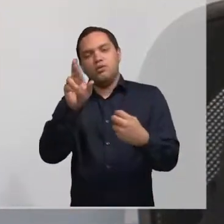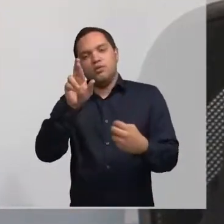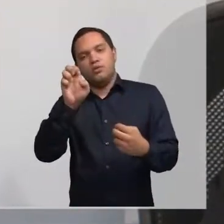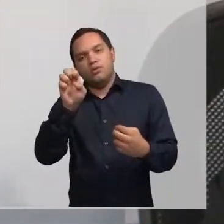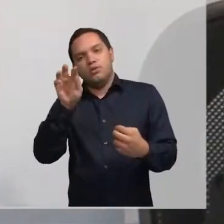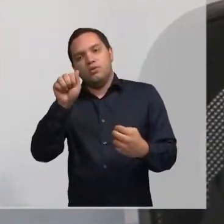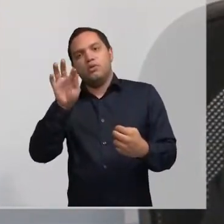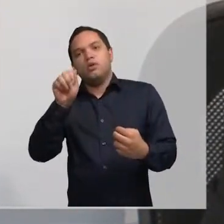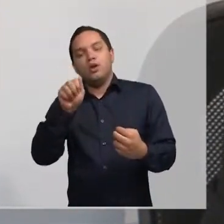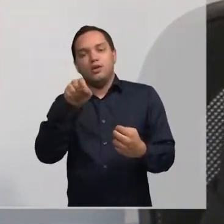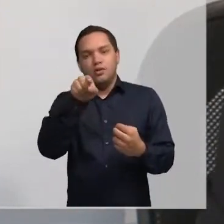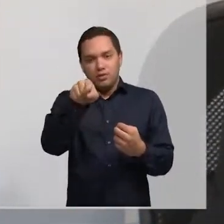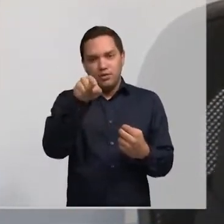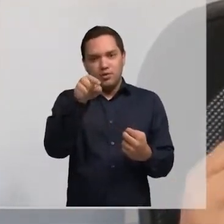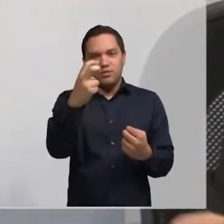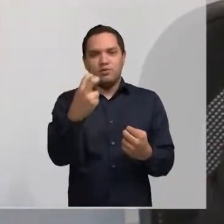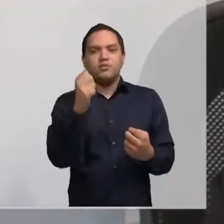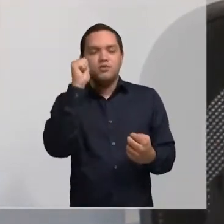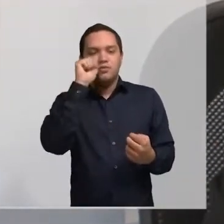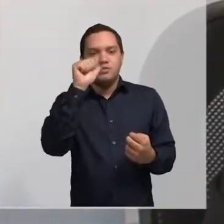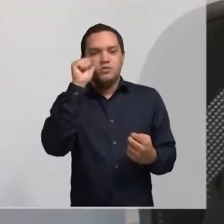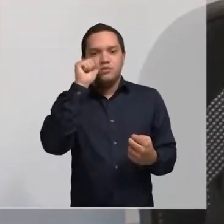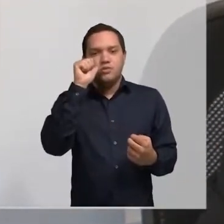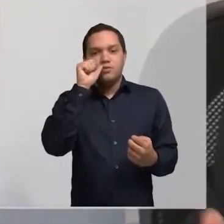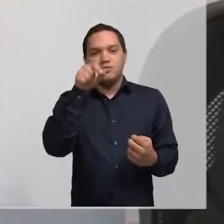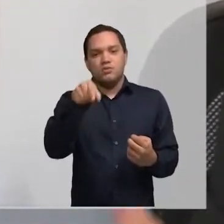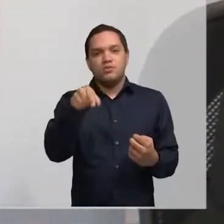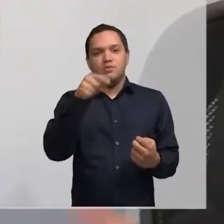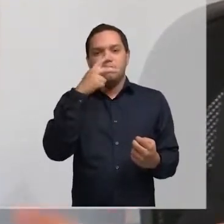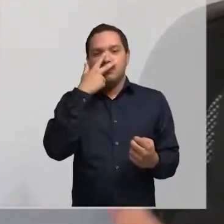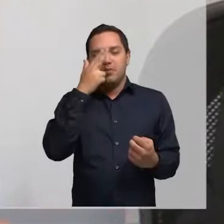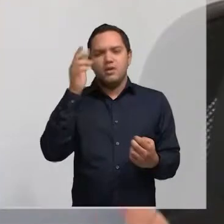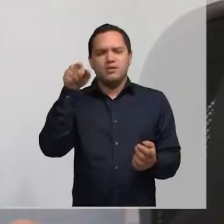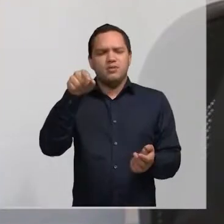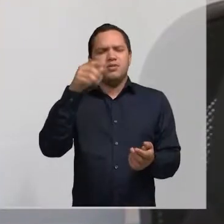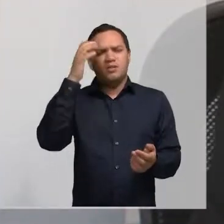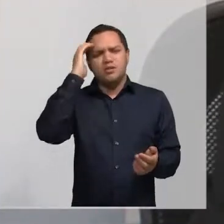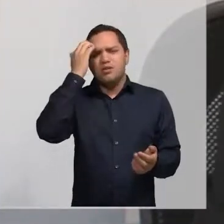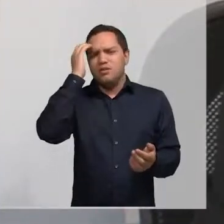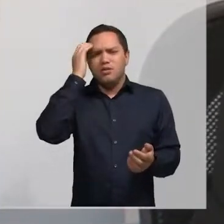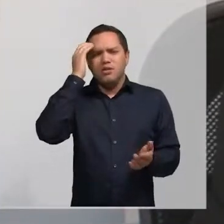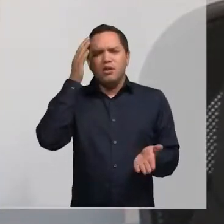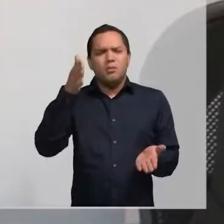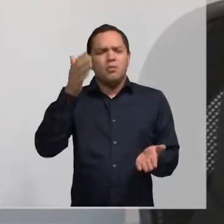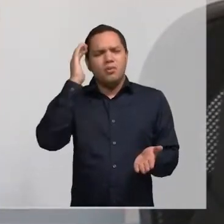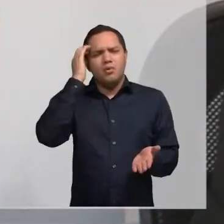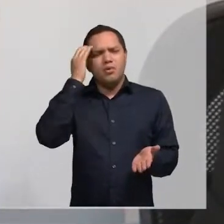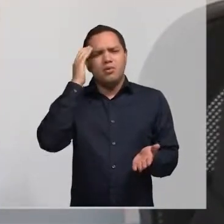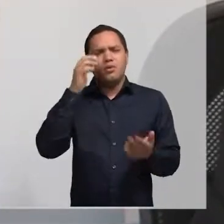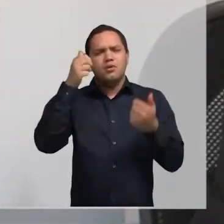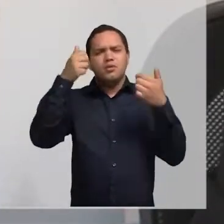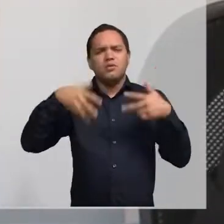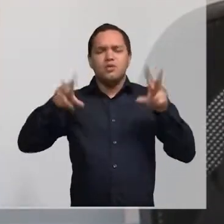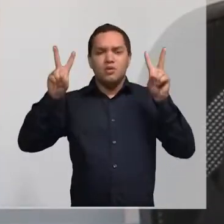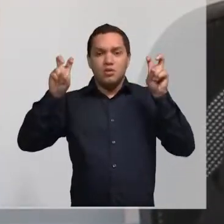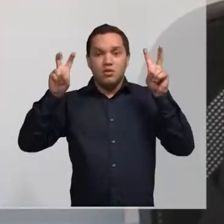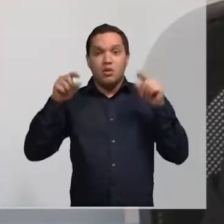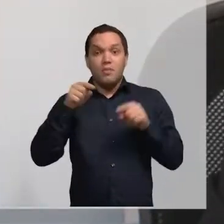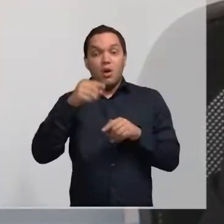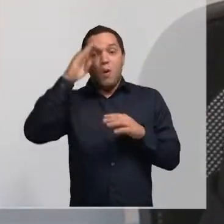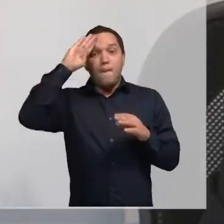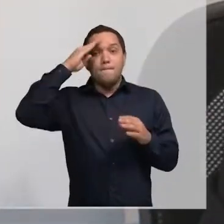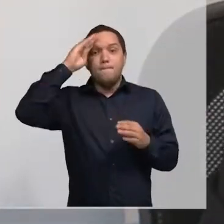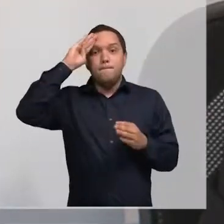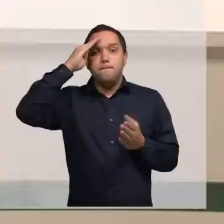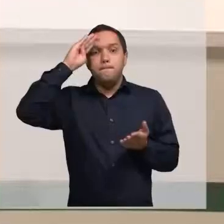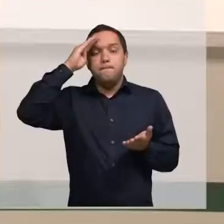a moça Rede Globo que... Televisão. Não, principalmente a moça que eu acho que ela não compreendeu o que estava ali em jogo. Não, mas o que ele fez lá,